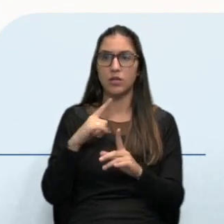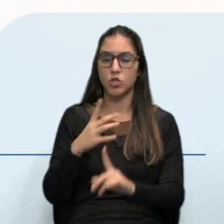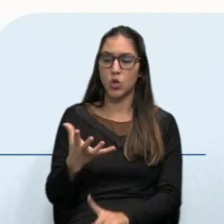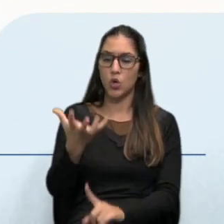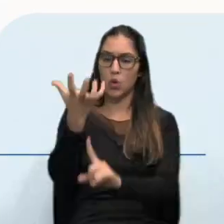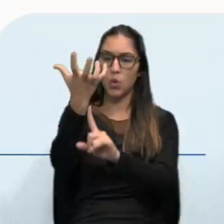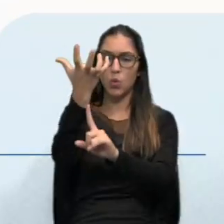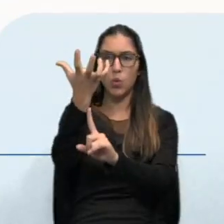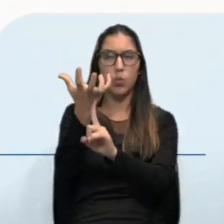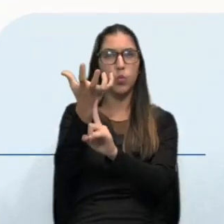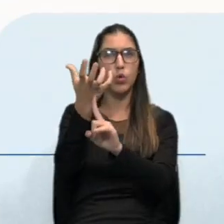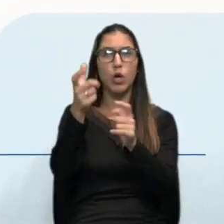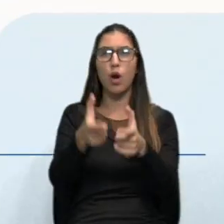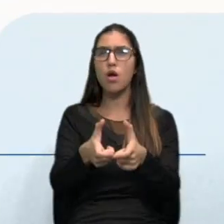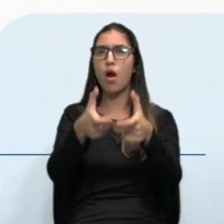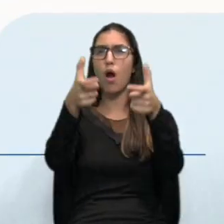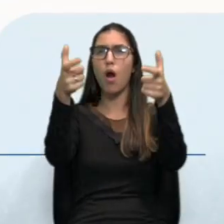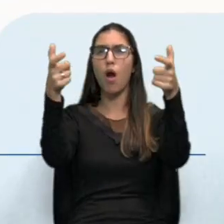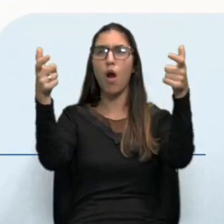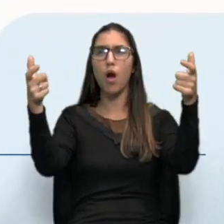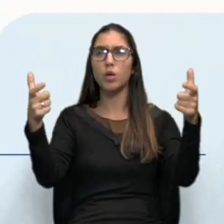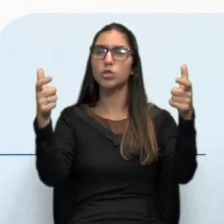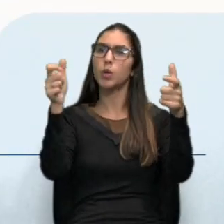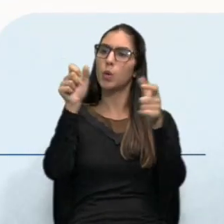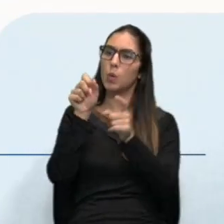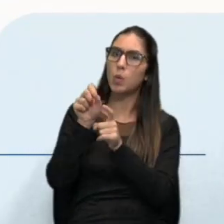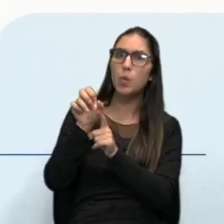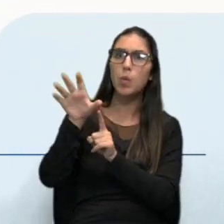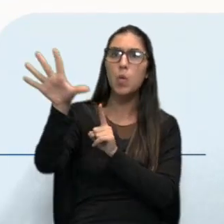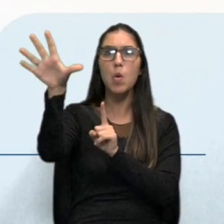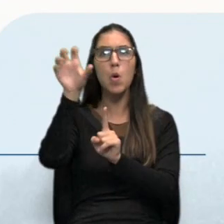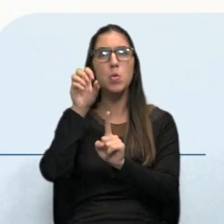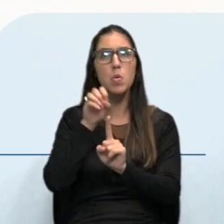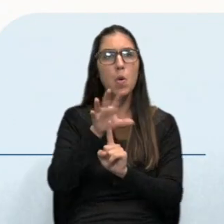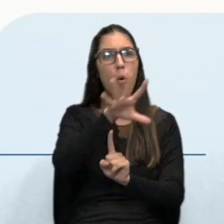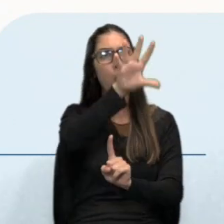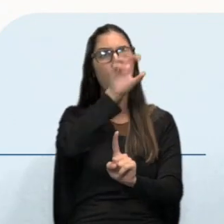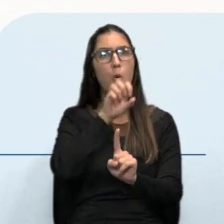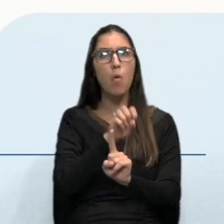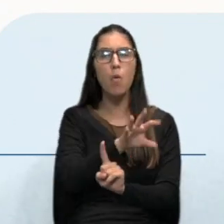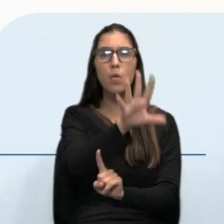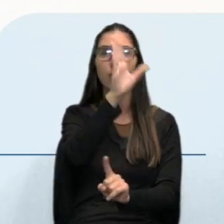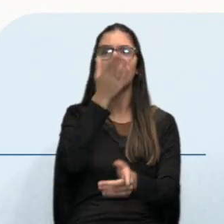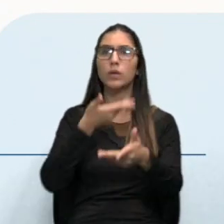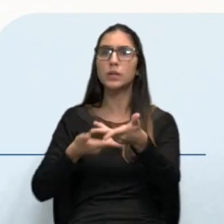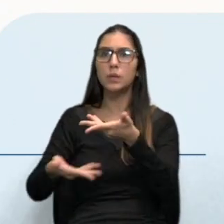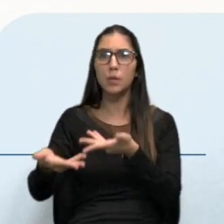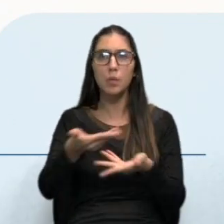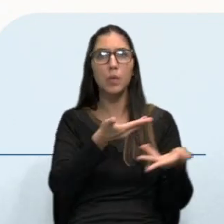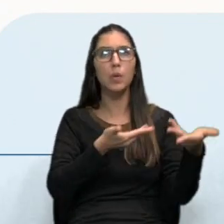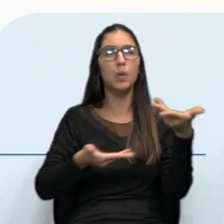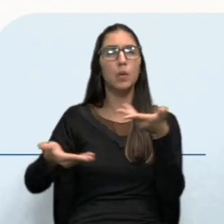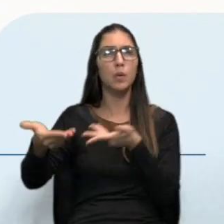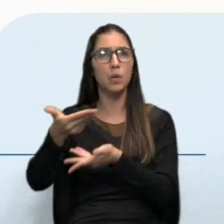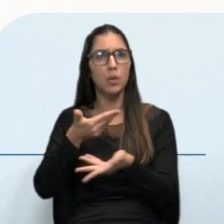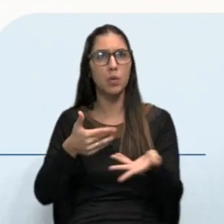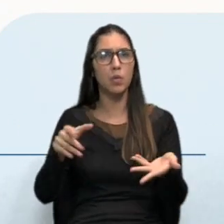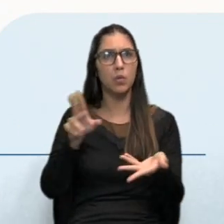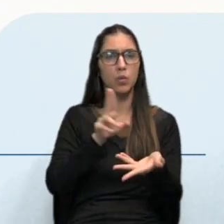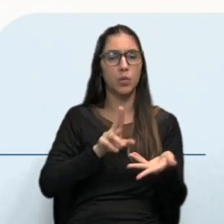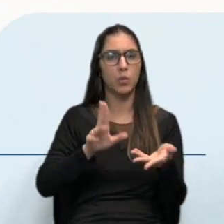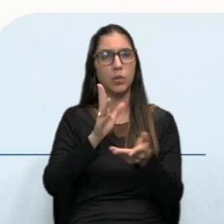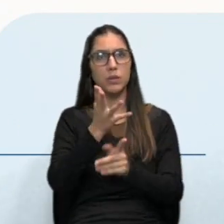de transmissão gigante que vai estar transmitindo a sua mensagem, vai estar fazendo essa intermediação entre transmissor e